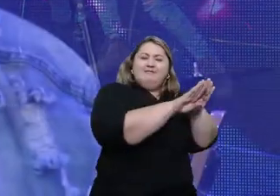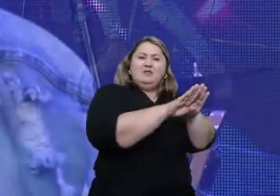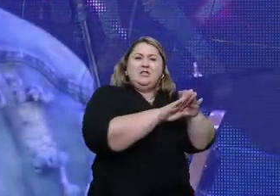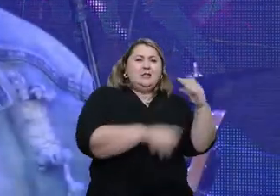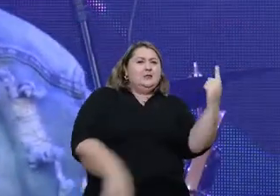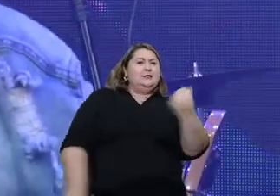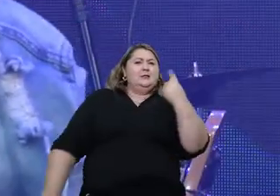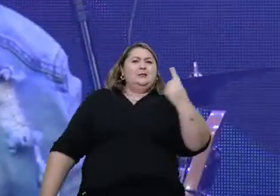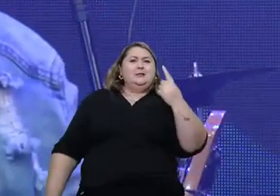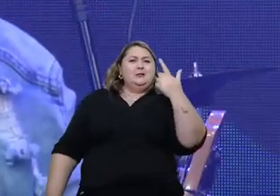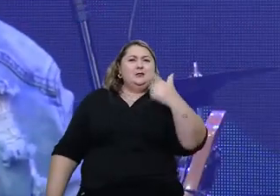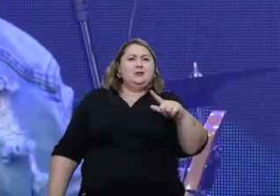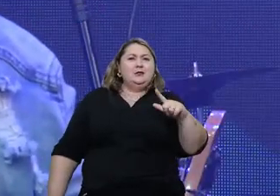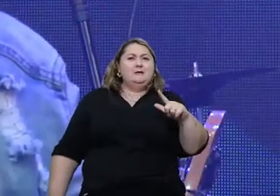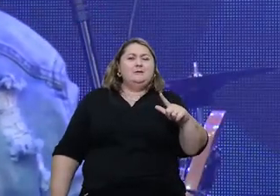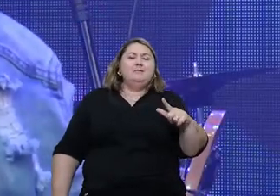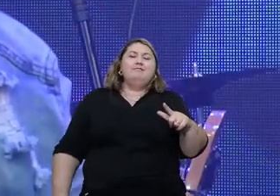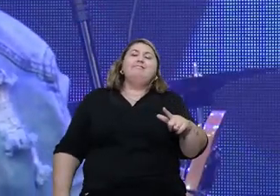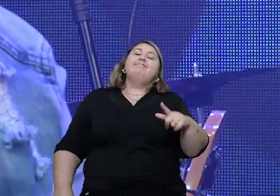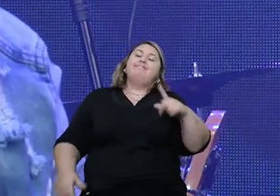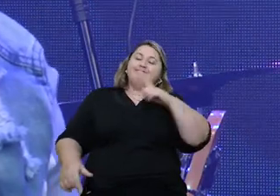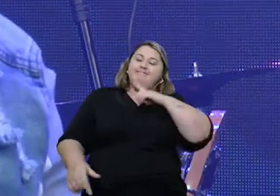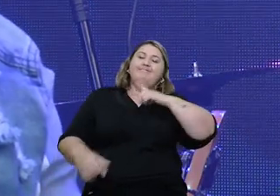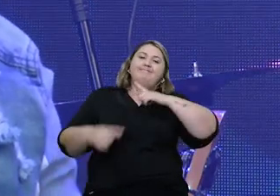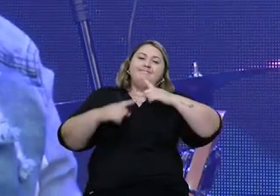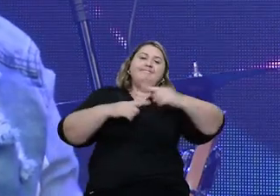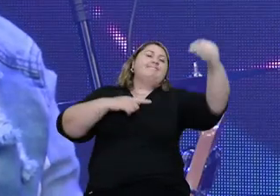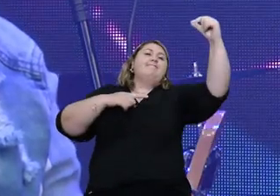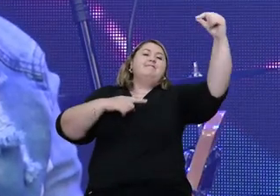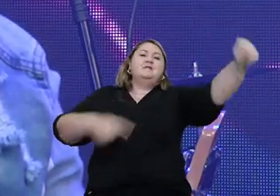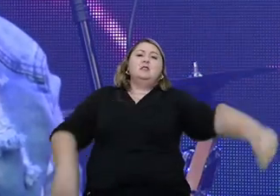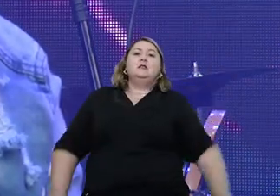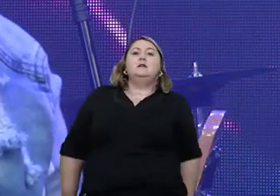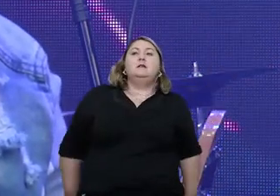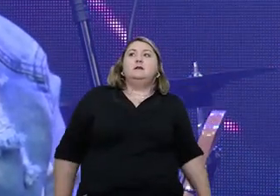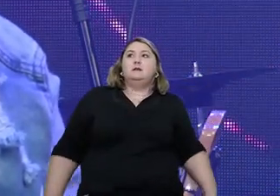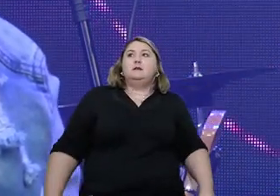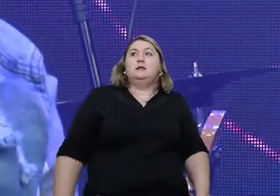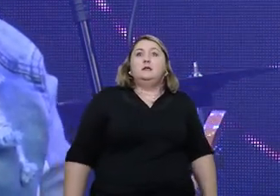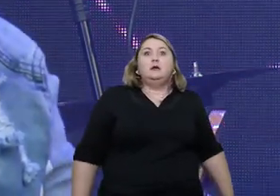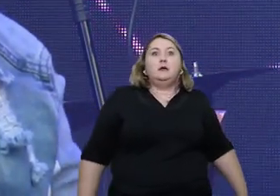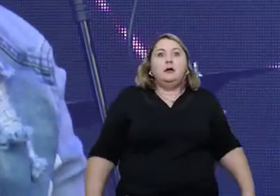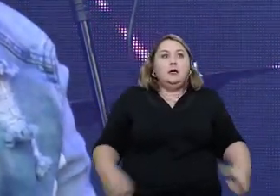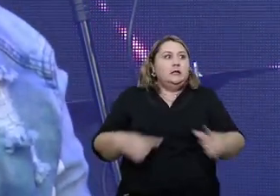Fecharam-se as portas sozinho de novo. Tive que sair.